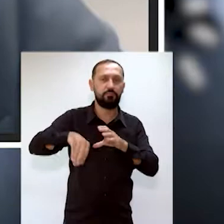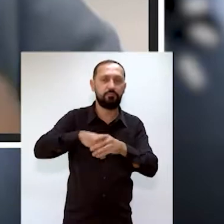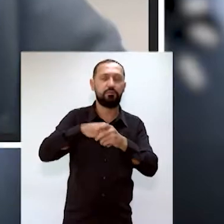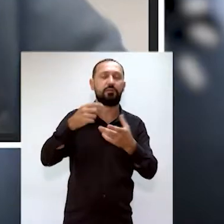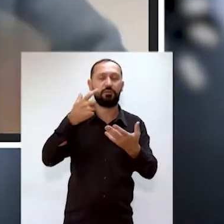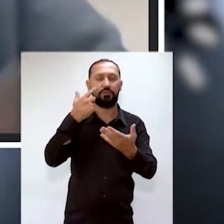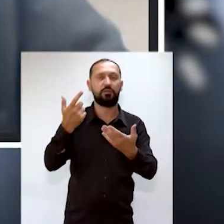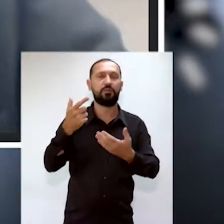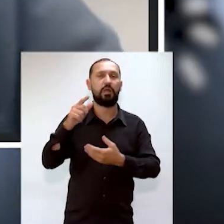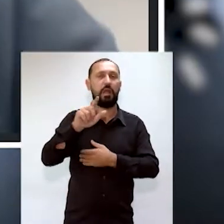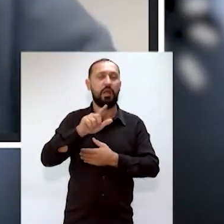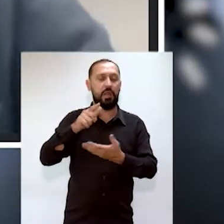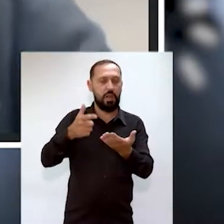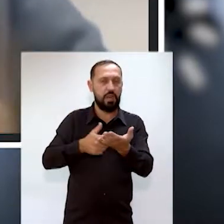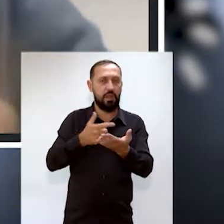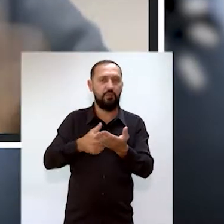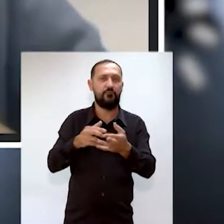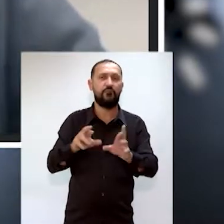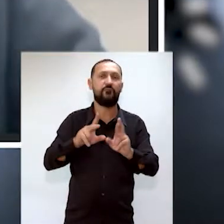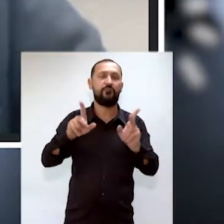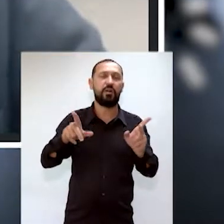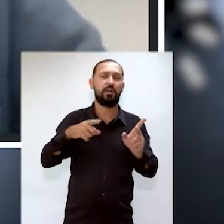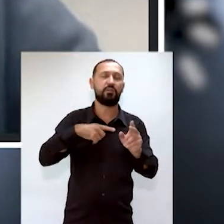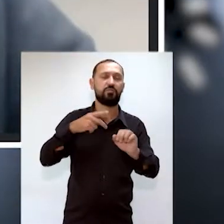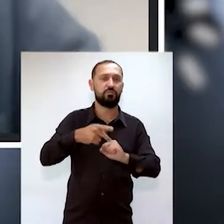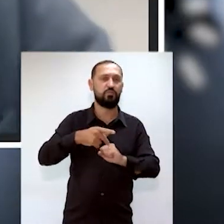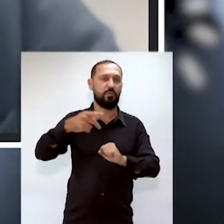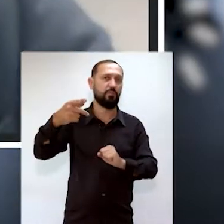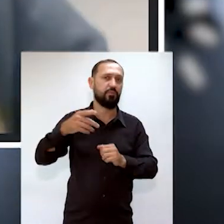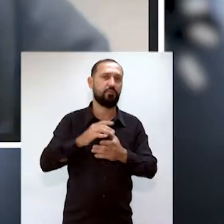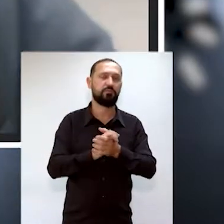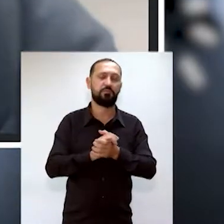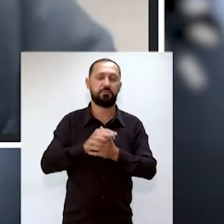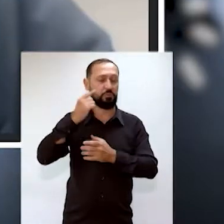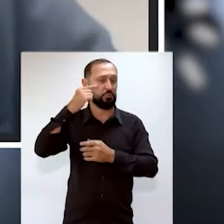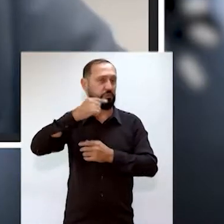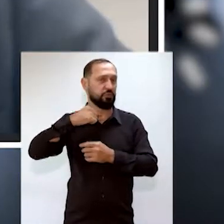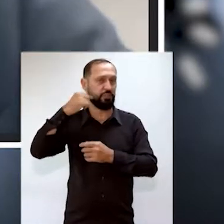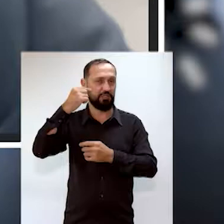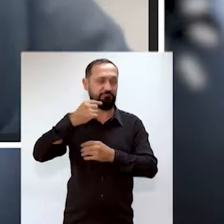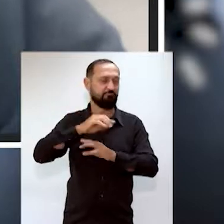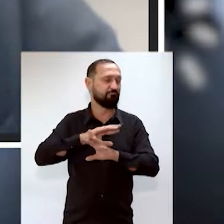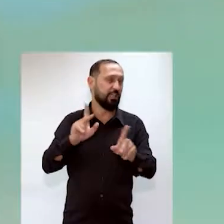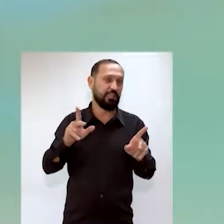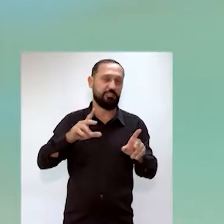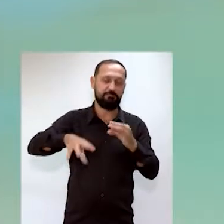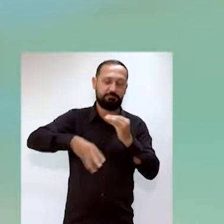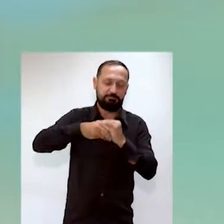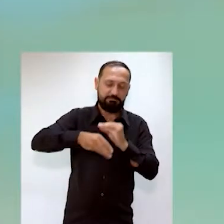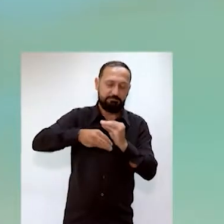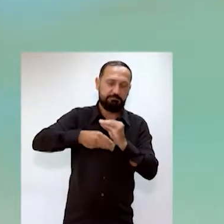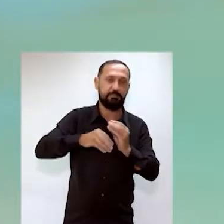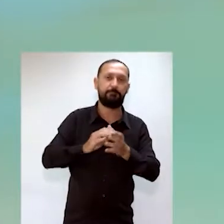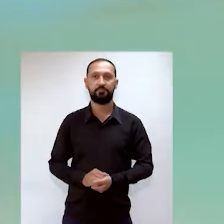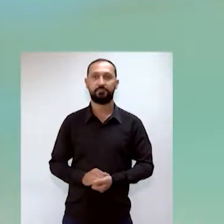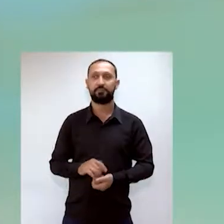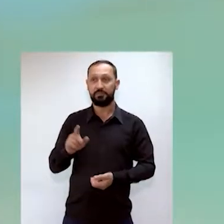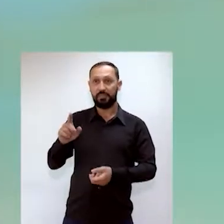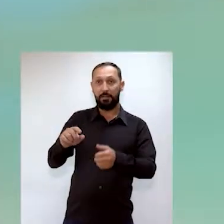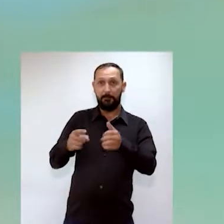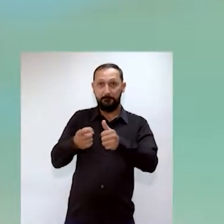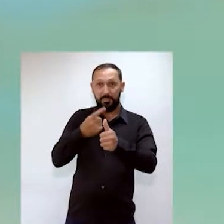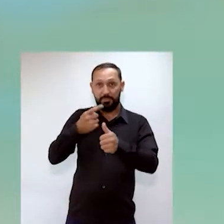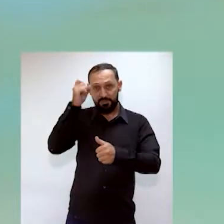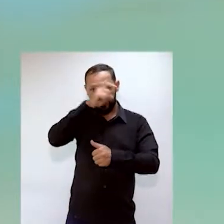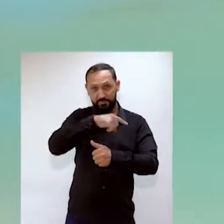absorver literatura diferente da que a gente vinha acostumado na graduação, né, do direito. E aí... Essa foi a